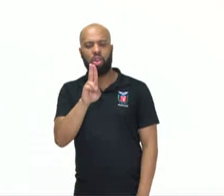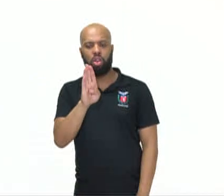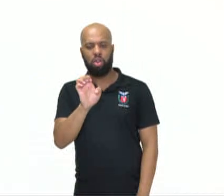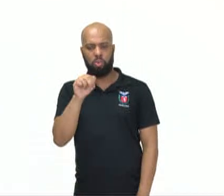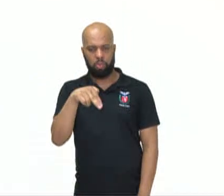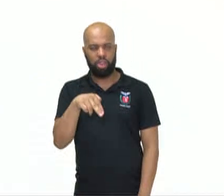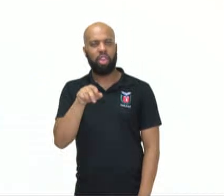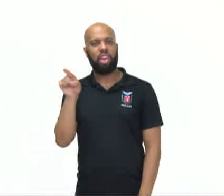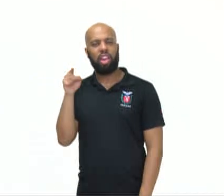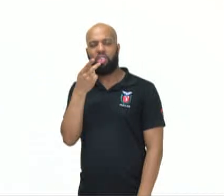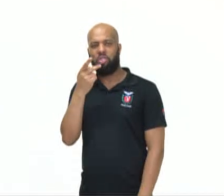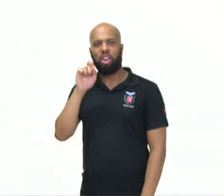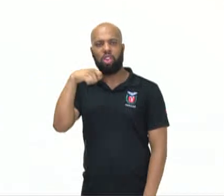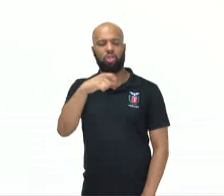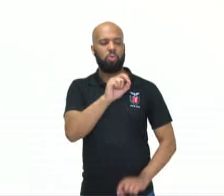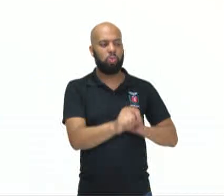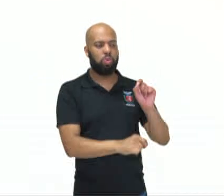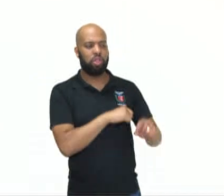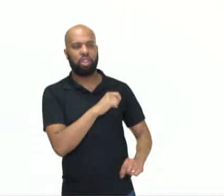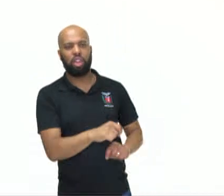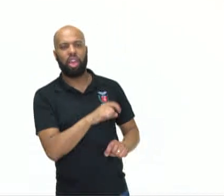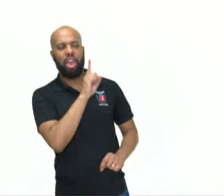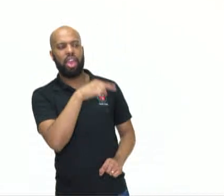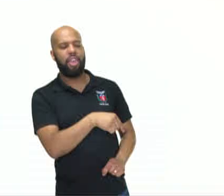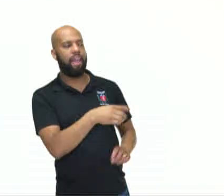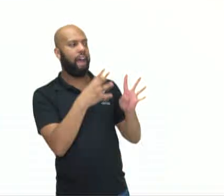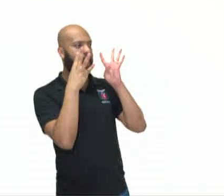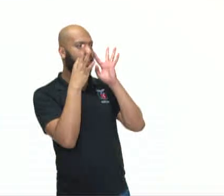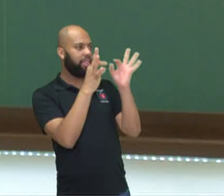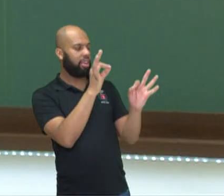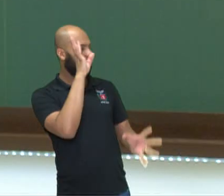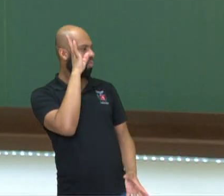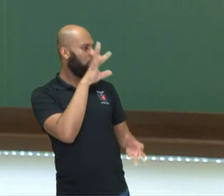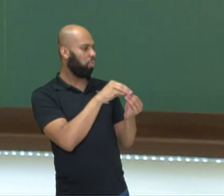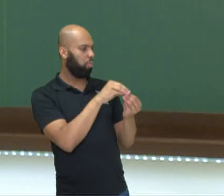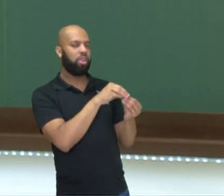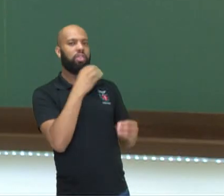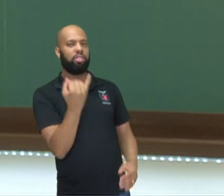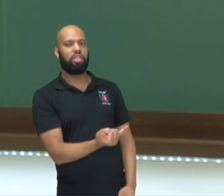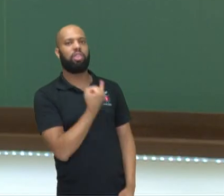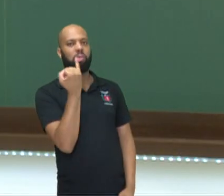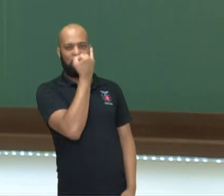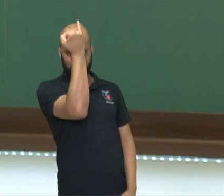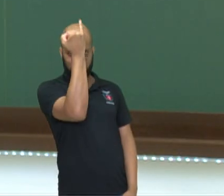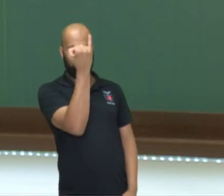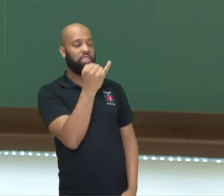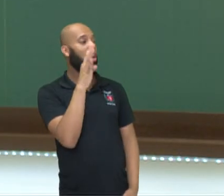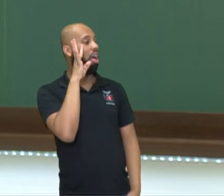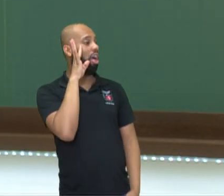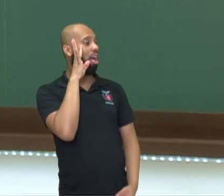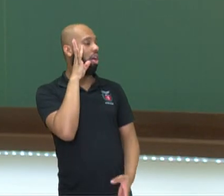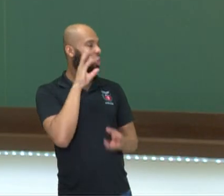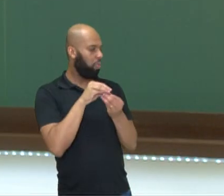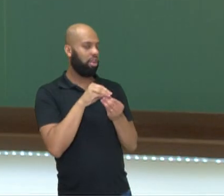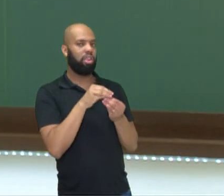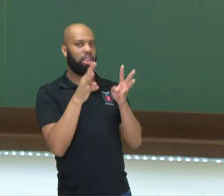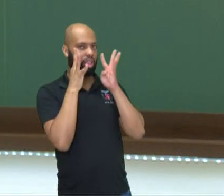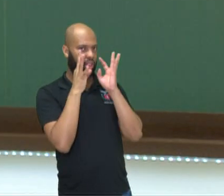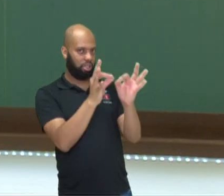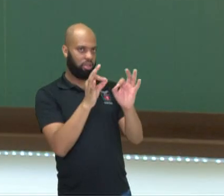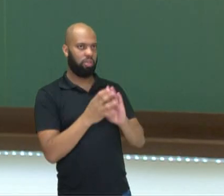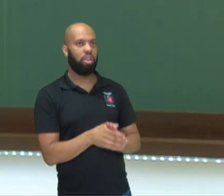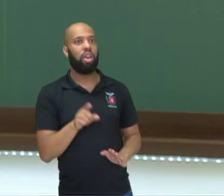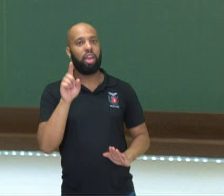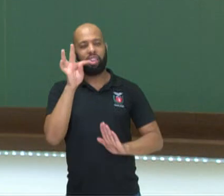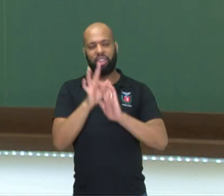sobre a escutatória, a importância de desenvolver a arte de escutar o outro. Esse texto é bem